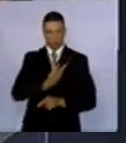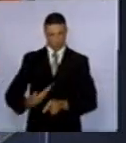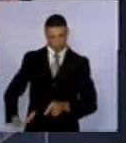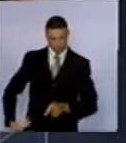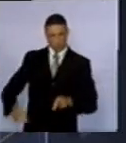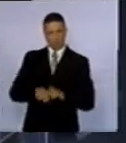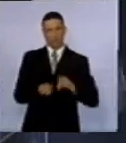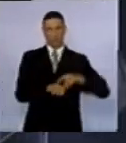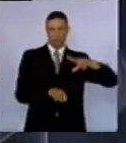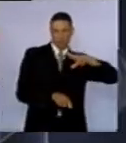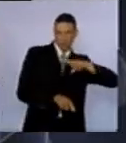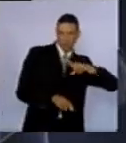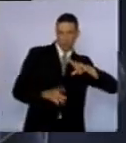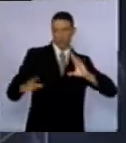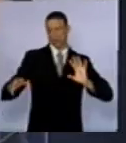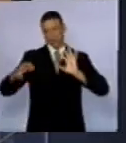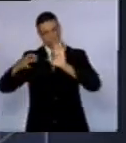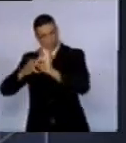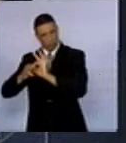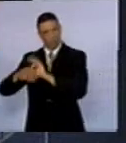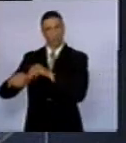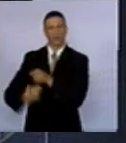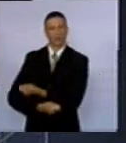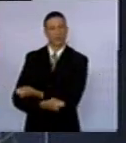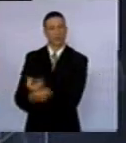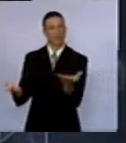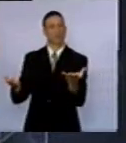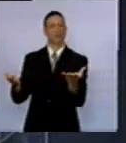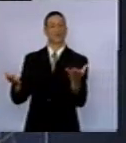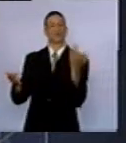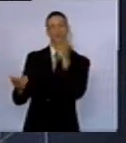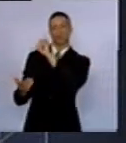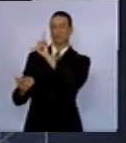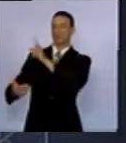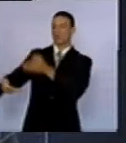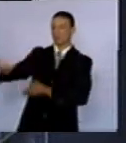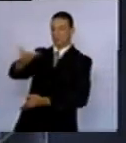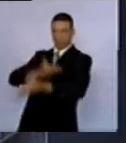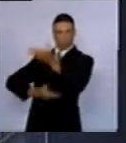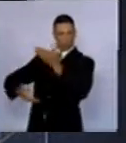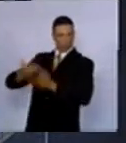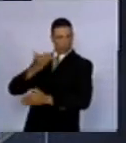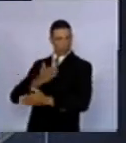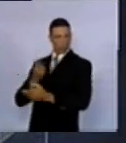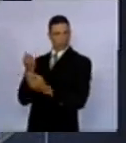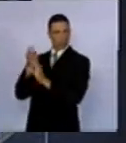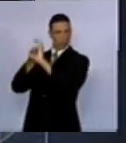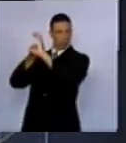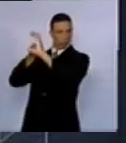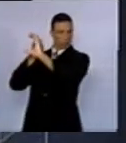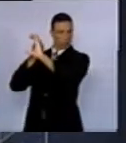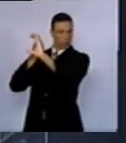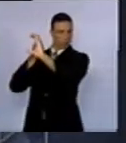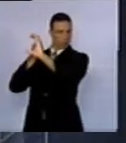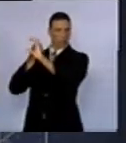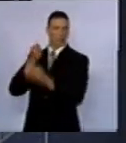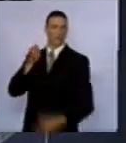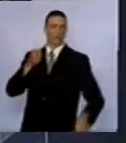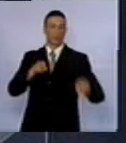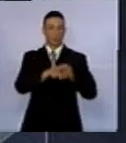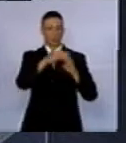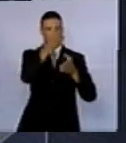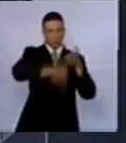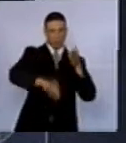que são feitos na produção desses conteúdos tenham condição de dar retorno aos investidores. Além disso, as cotas não